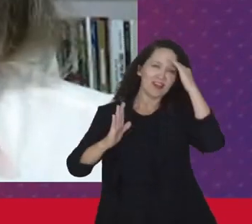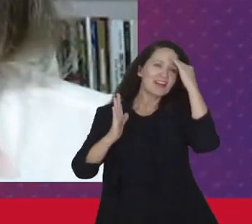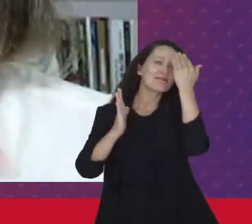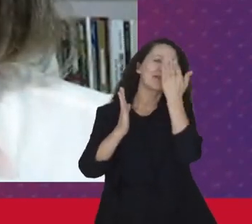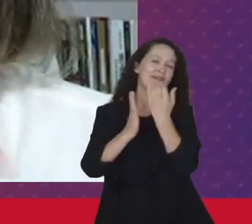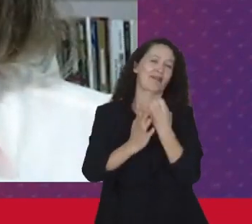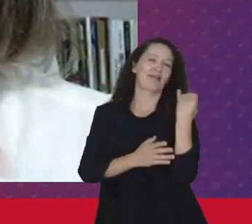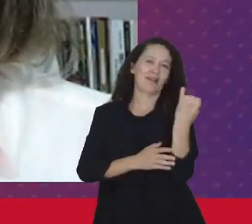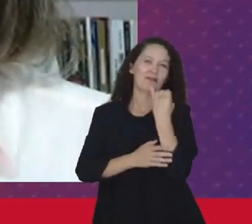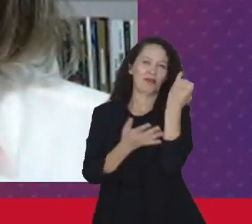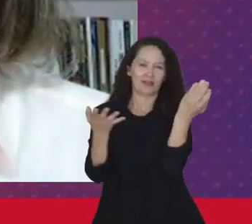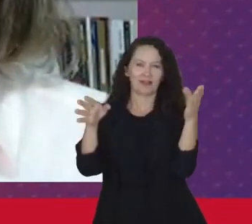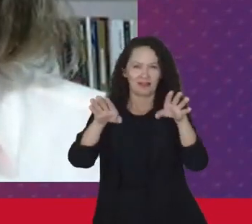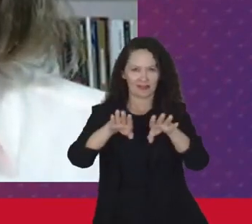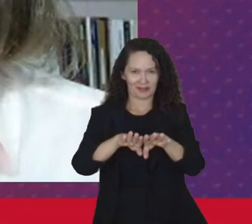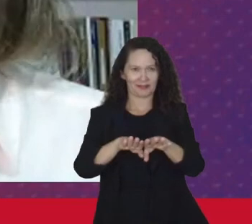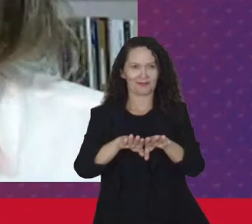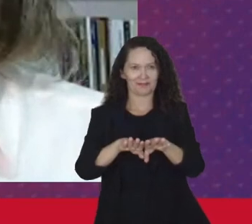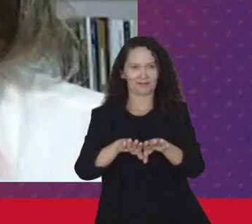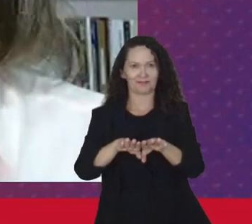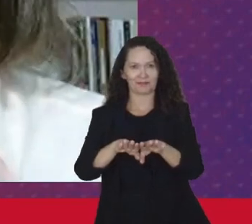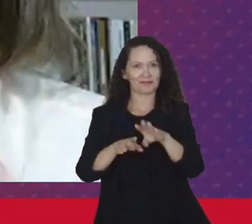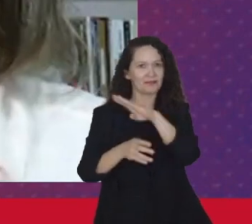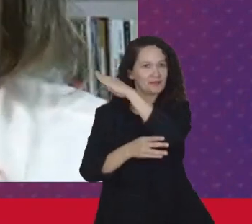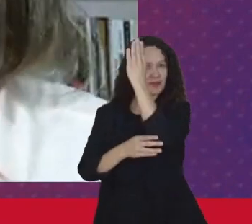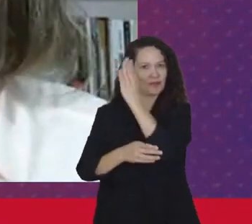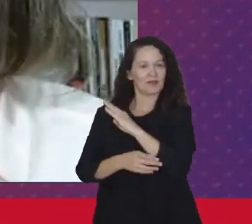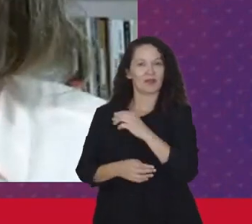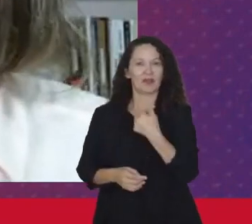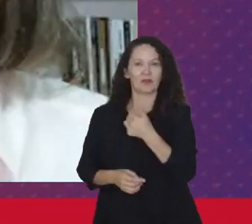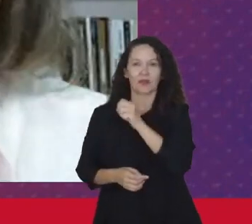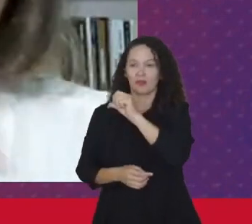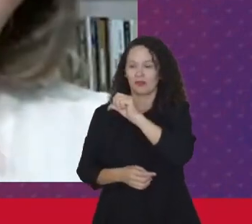a importância da inclusão. O Brasil, em